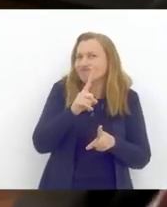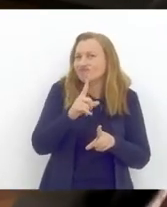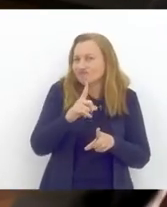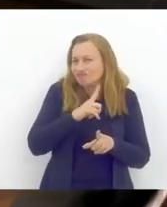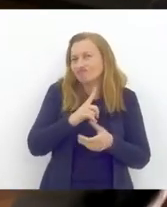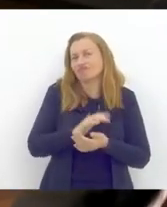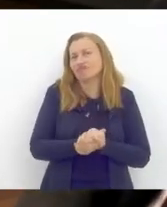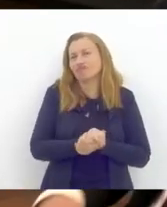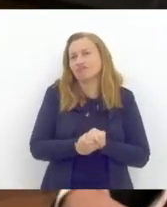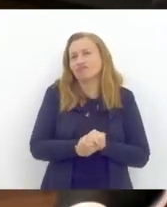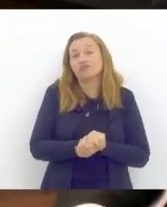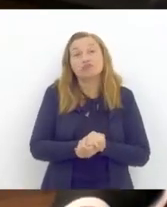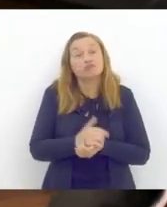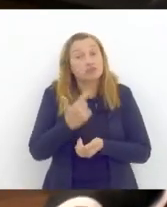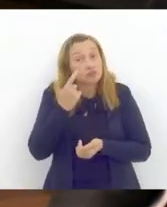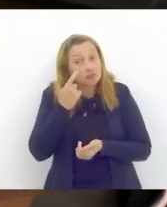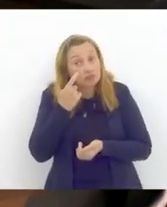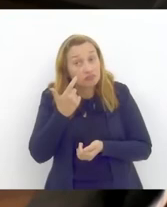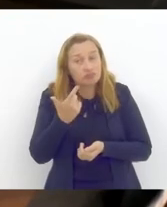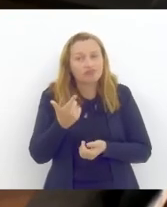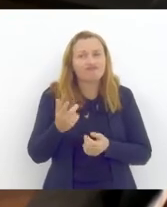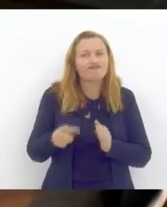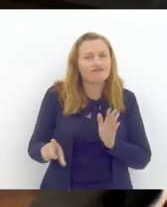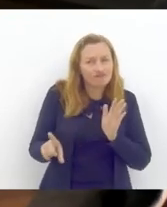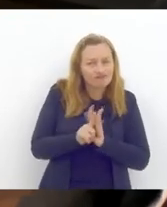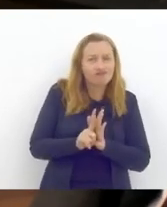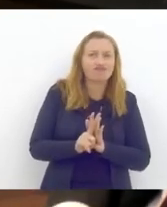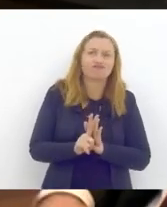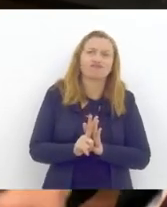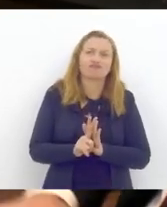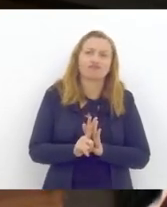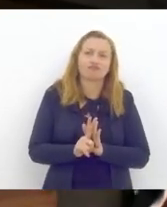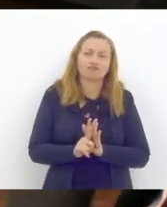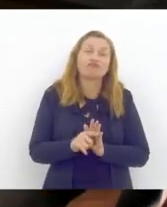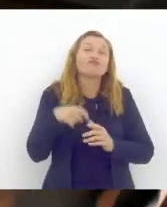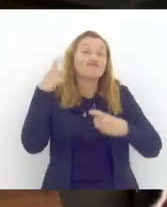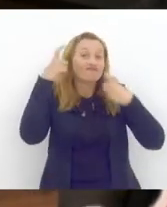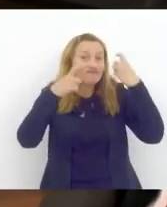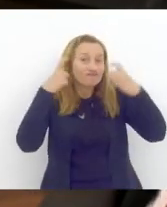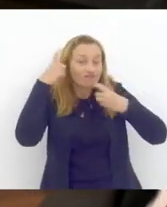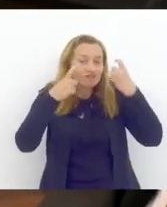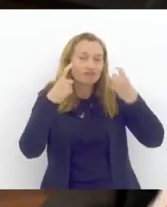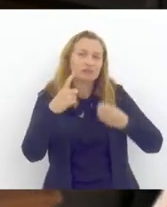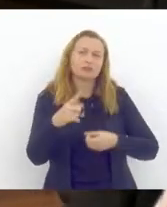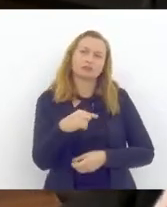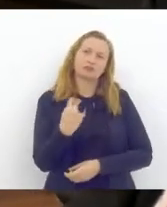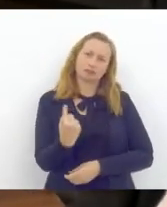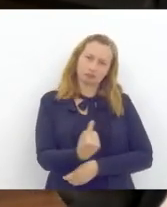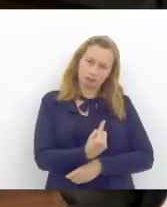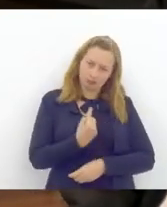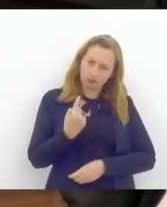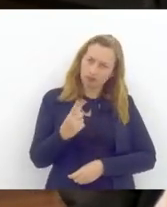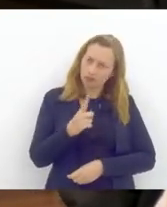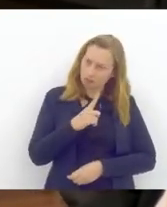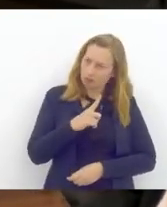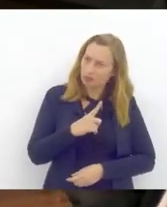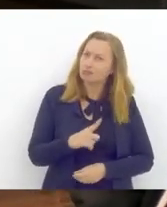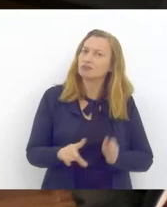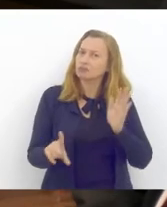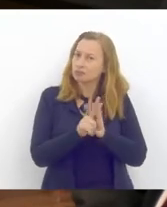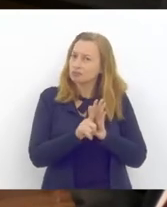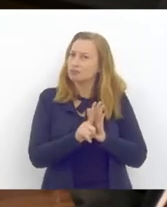ver a questão dessa lei e a preocupação que temos de que essa